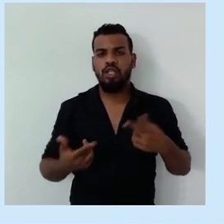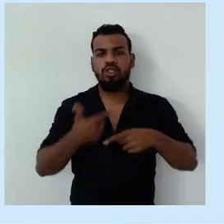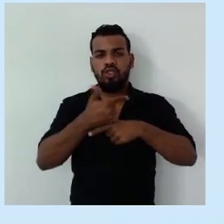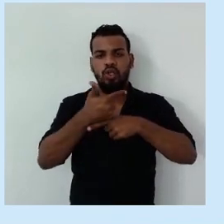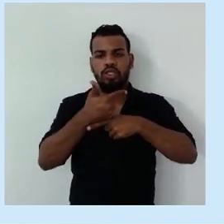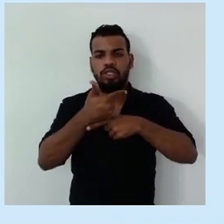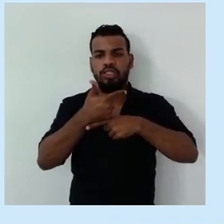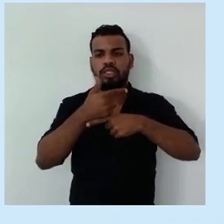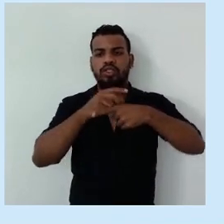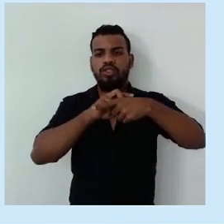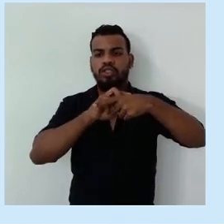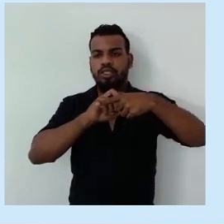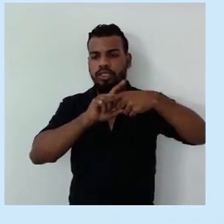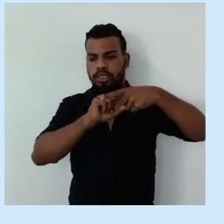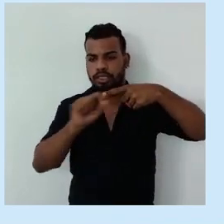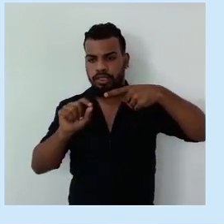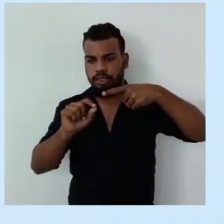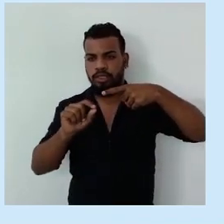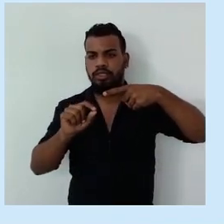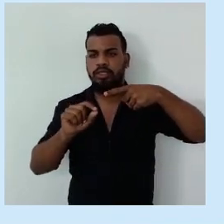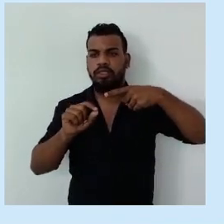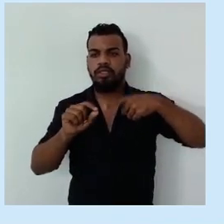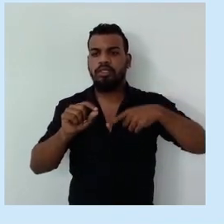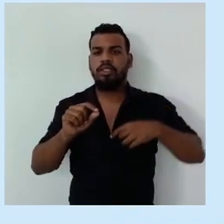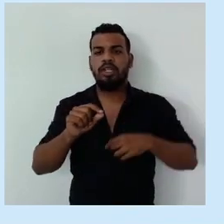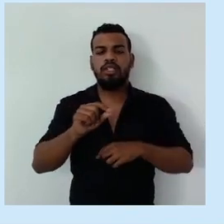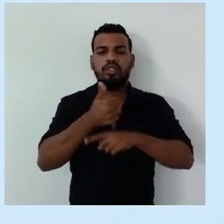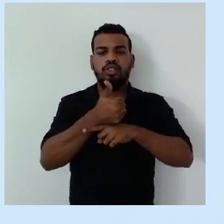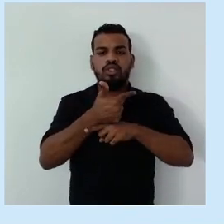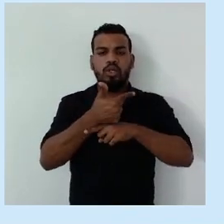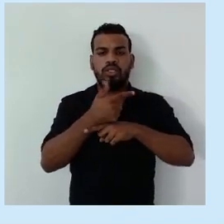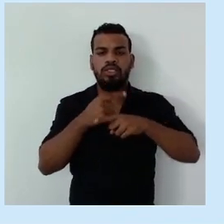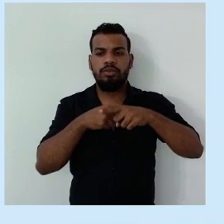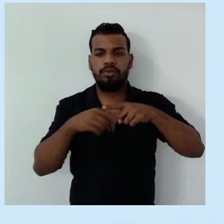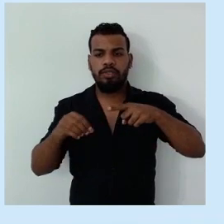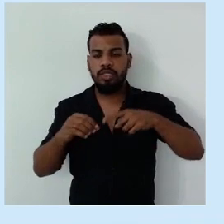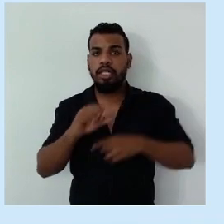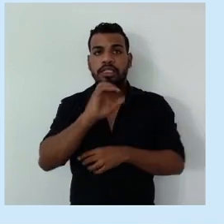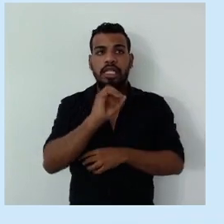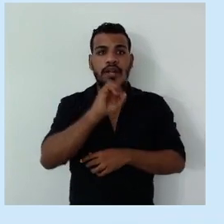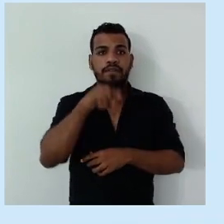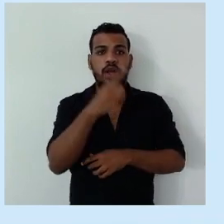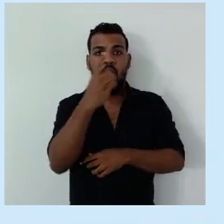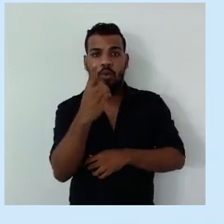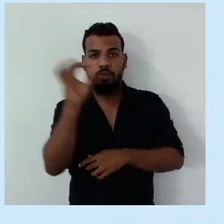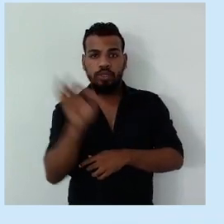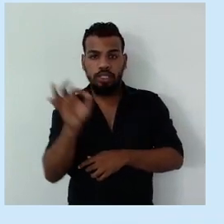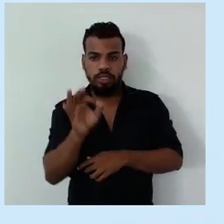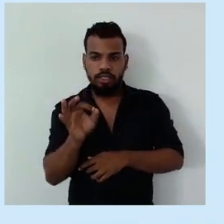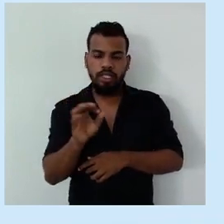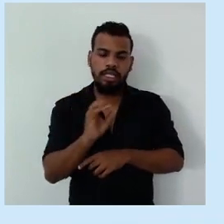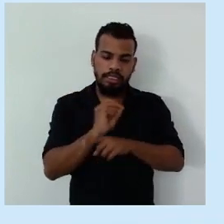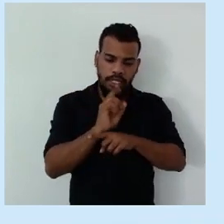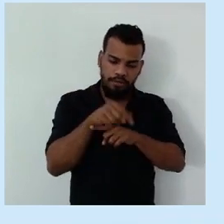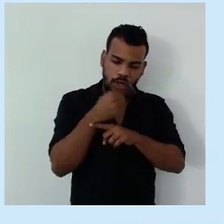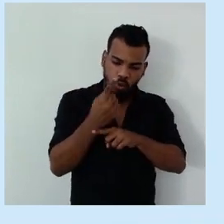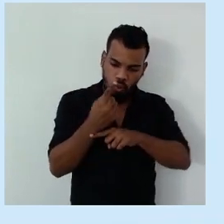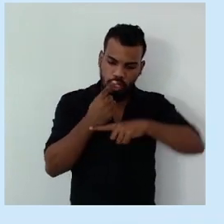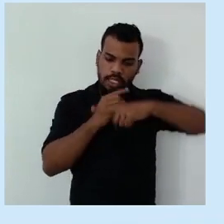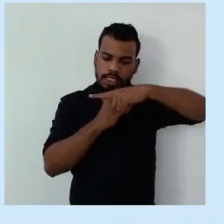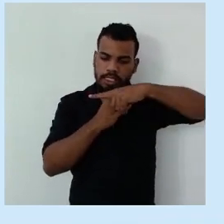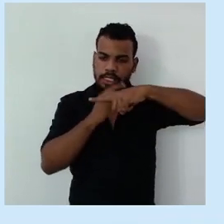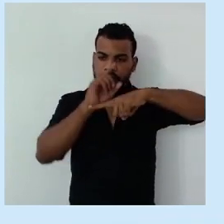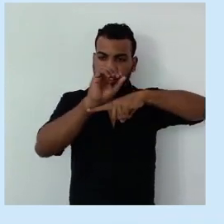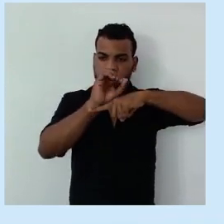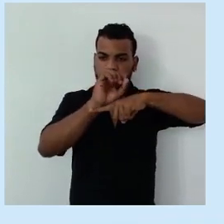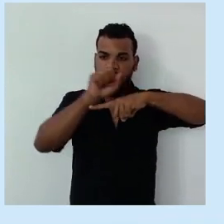100. 12%, 12 sobre 100. 0,1%, 0,1 sobre